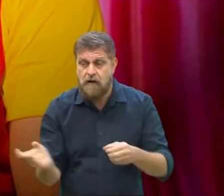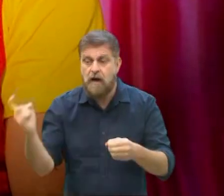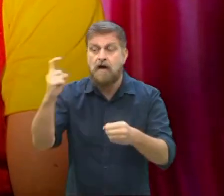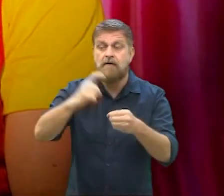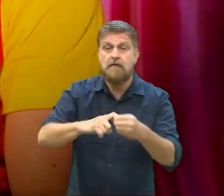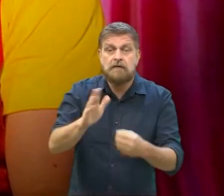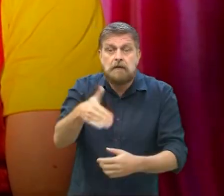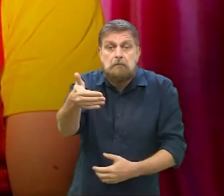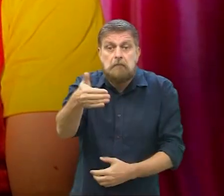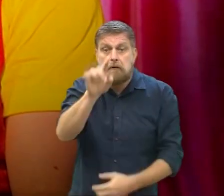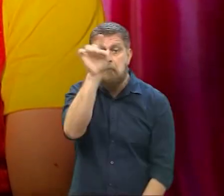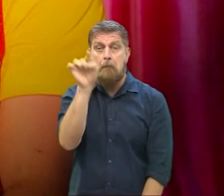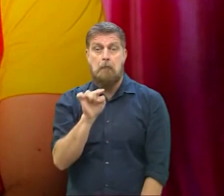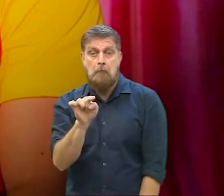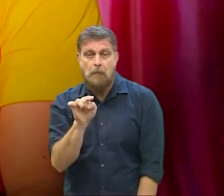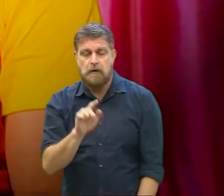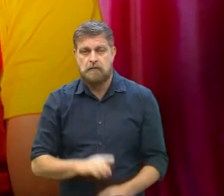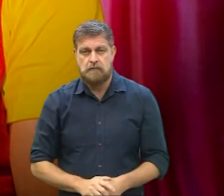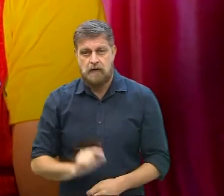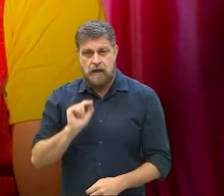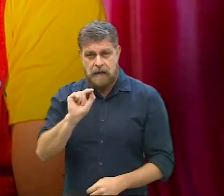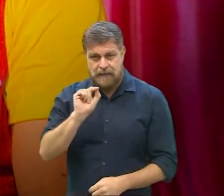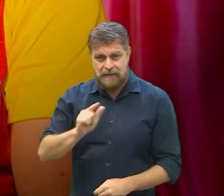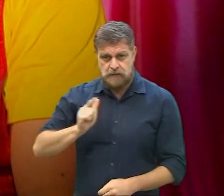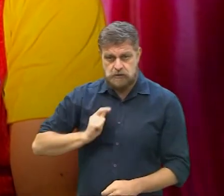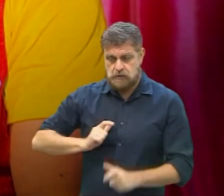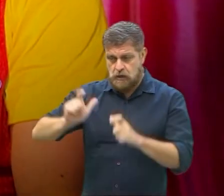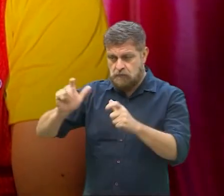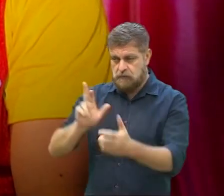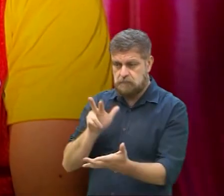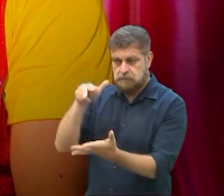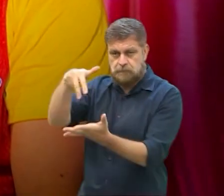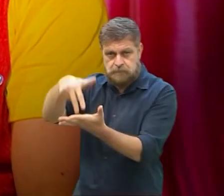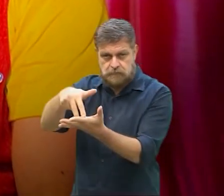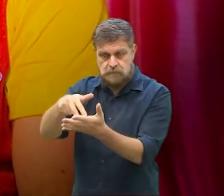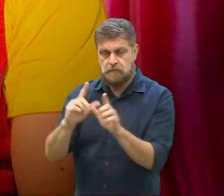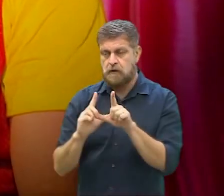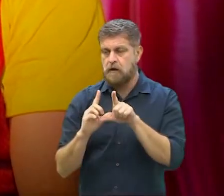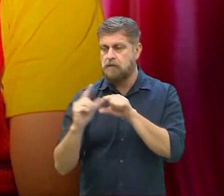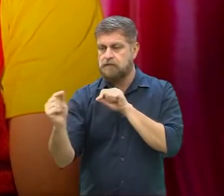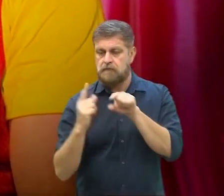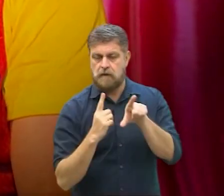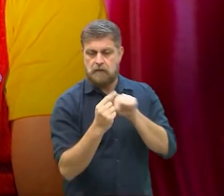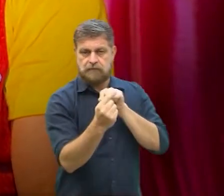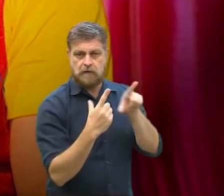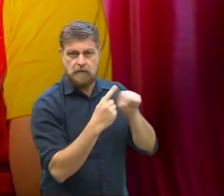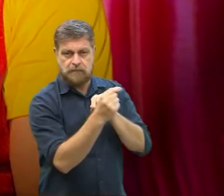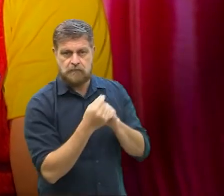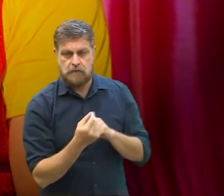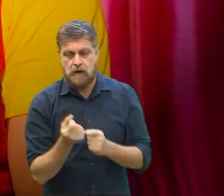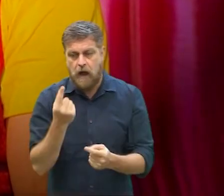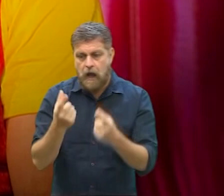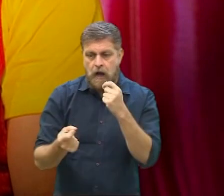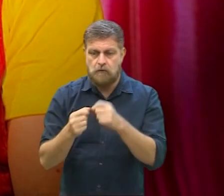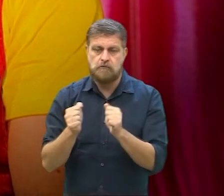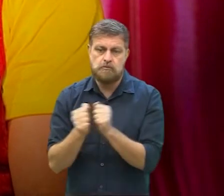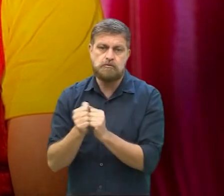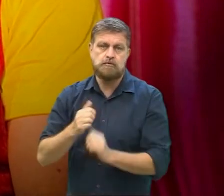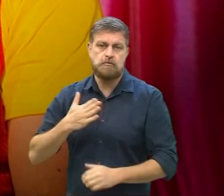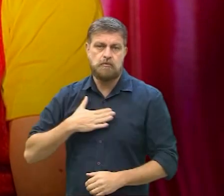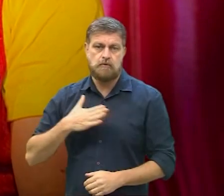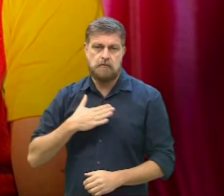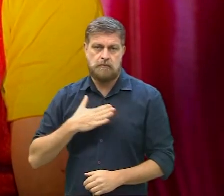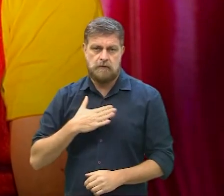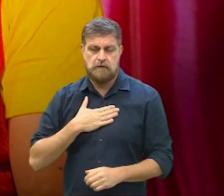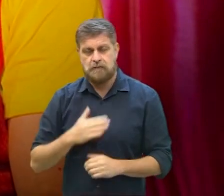volta. Então, quem tinha para onde ir, foi. Quem não tinha, alguns ficaram comigo. Na